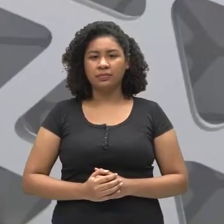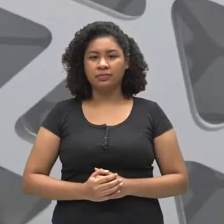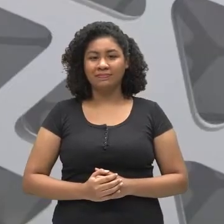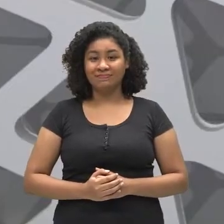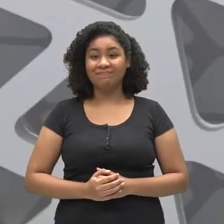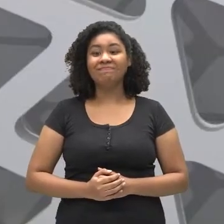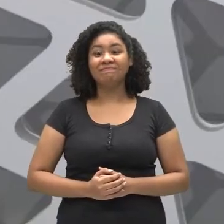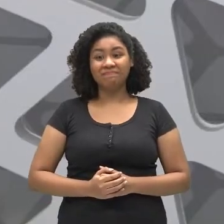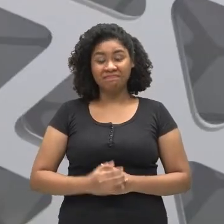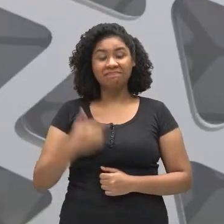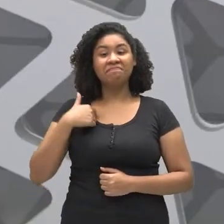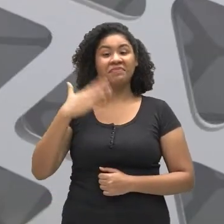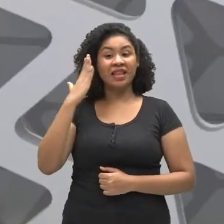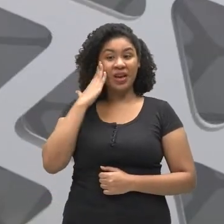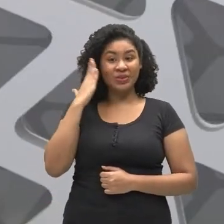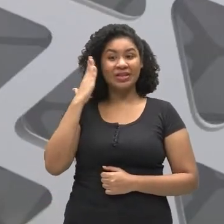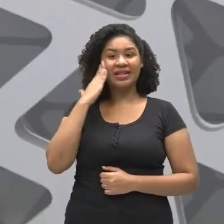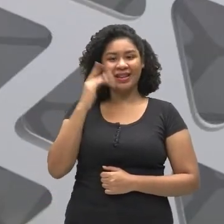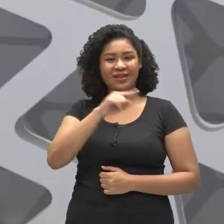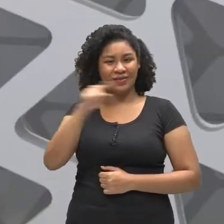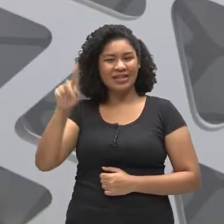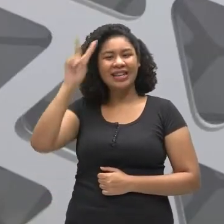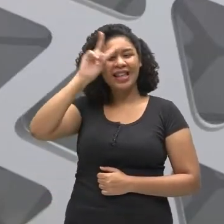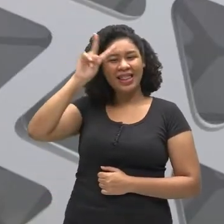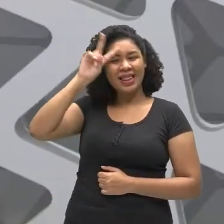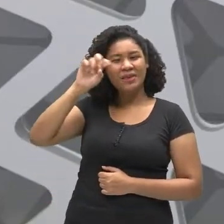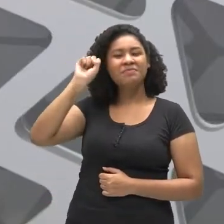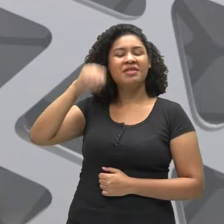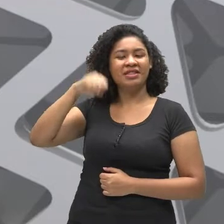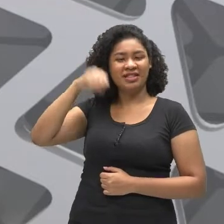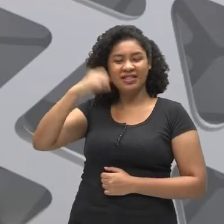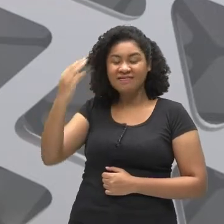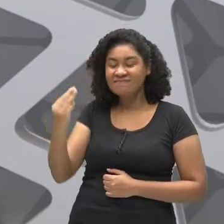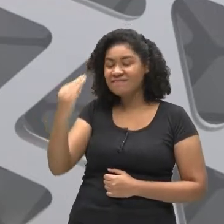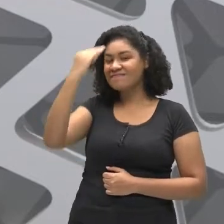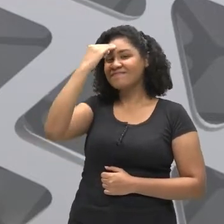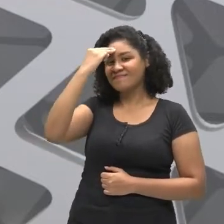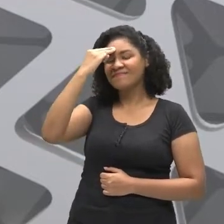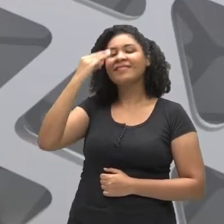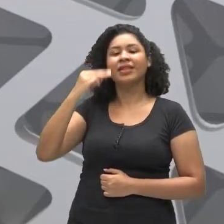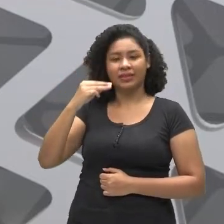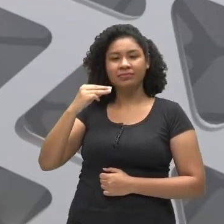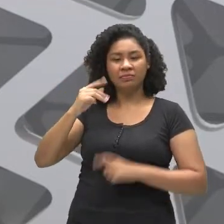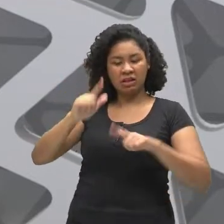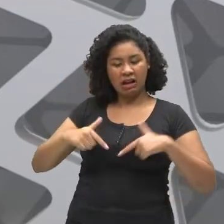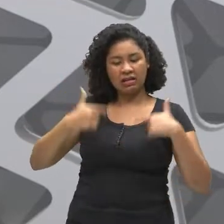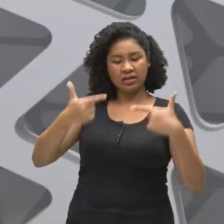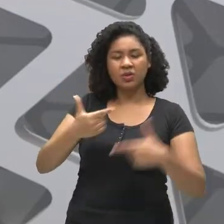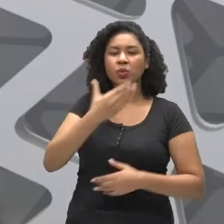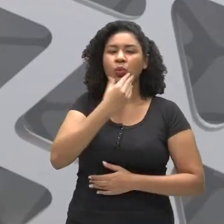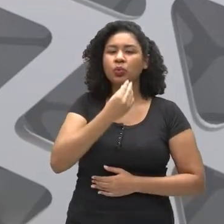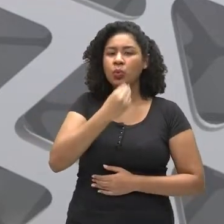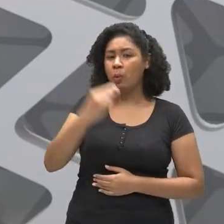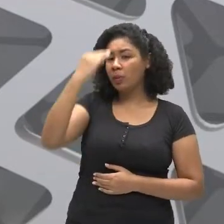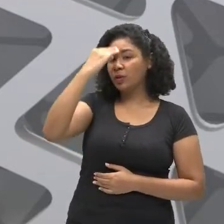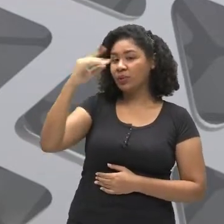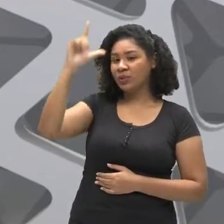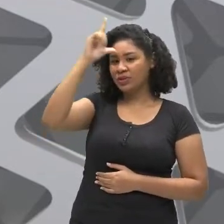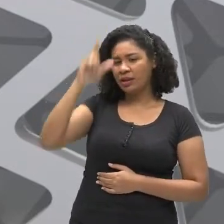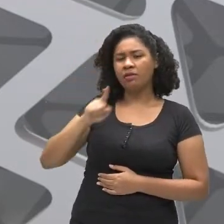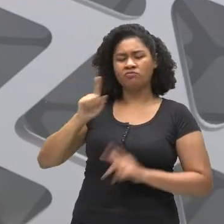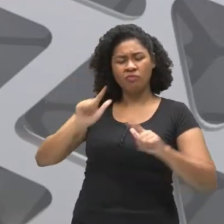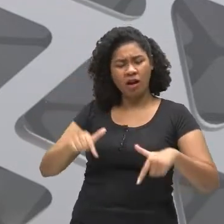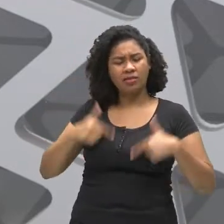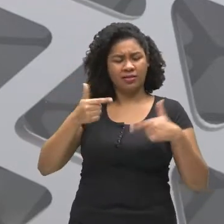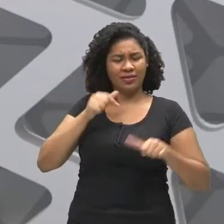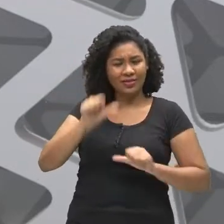Eu tenho certeza que vocês vão lembrar por muito tempo, eu espero, das ações de Lutero e como foi transformadora as suas ações. Então a gente trouxe